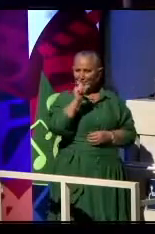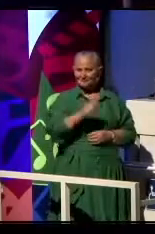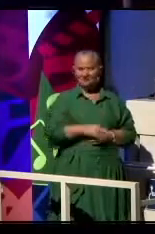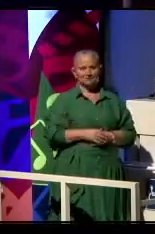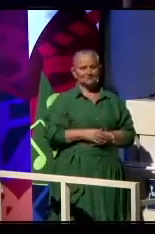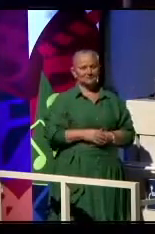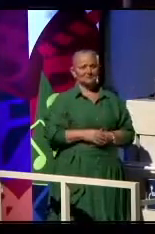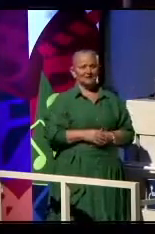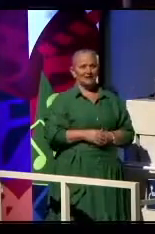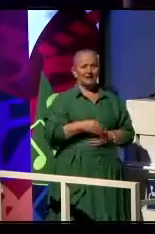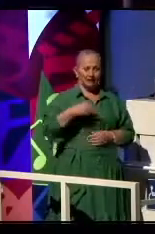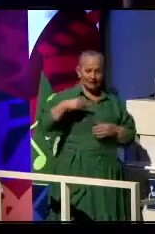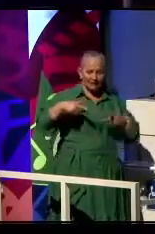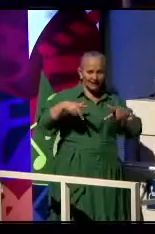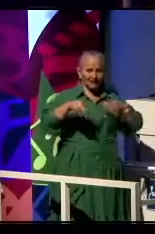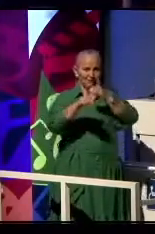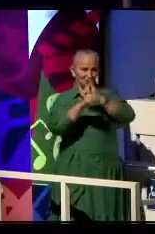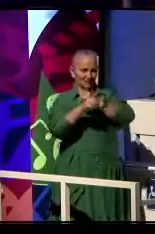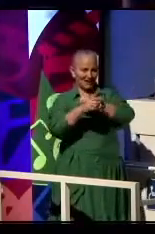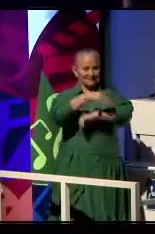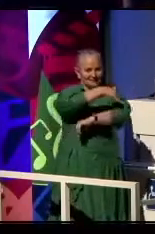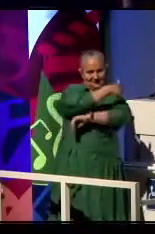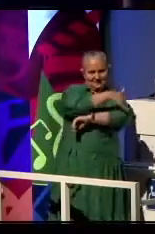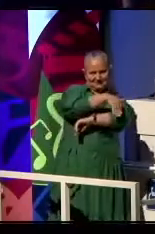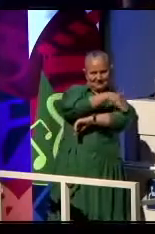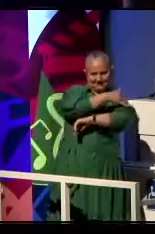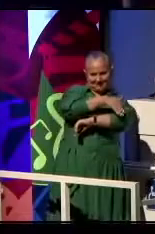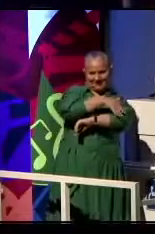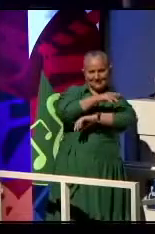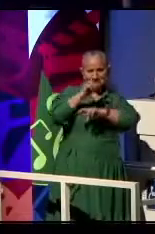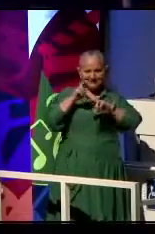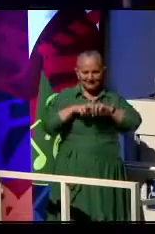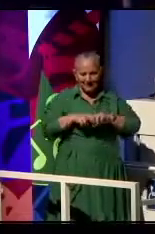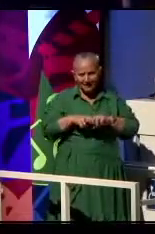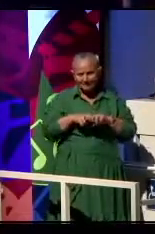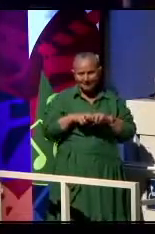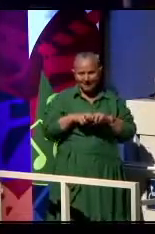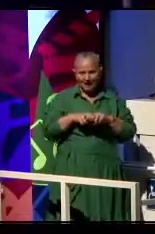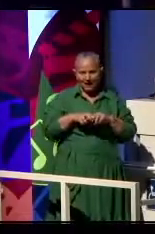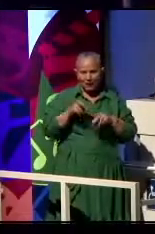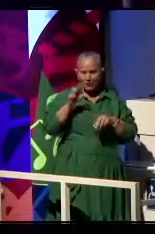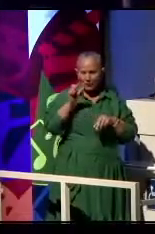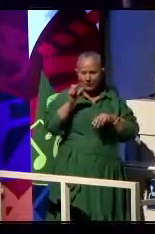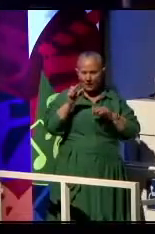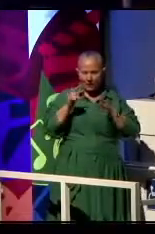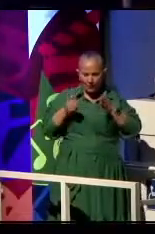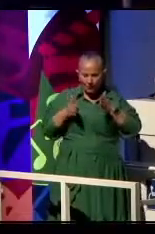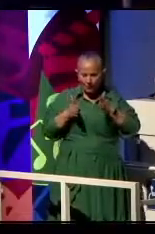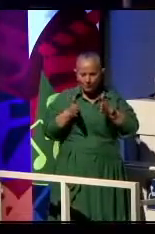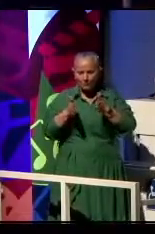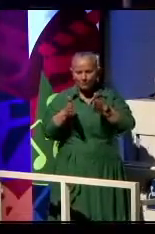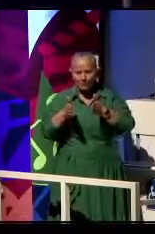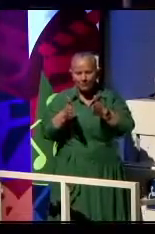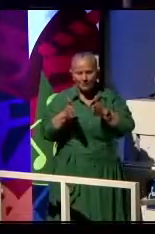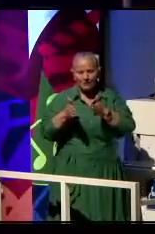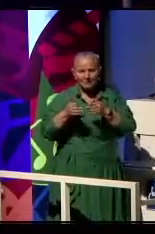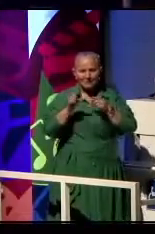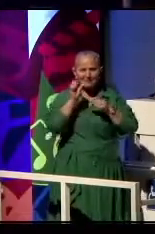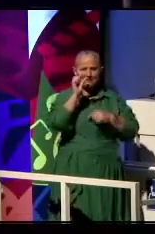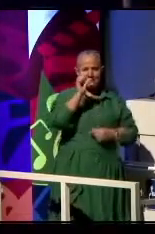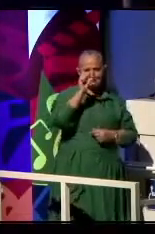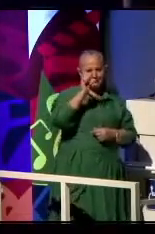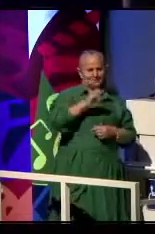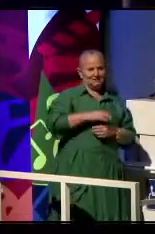esquina ensinar para eles harmonia. E é um pedaço de rua, assim, um pedacinho da rua, que se tornou uma dimensão